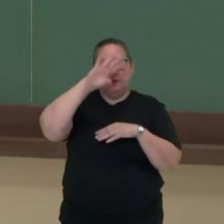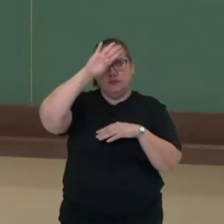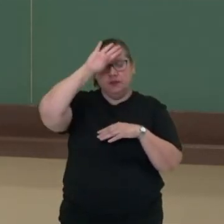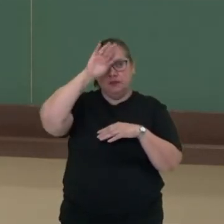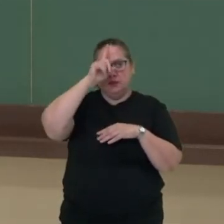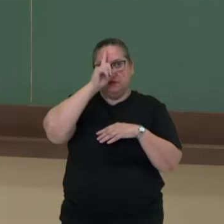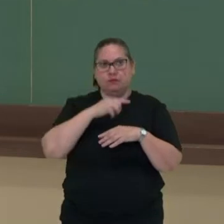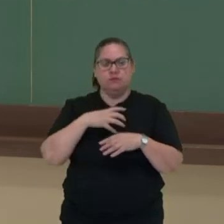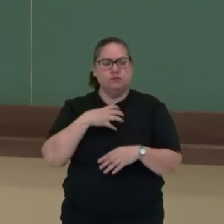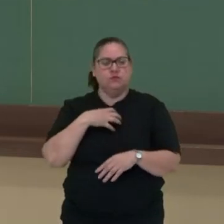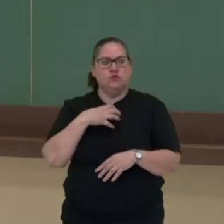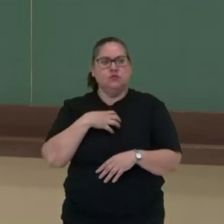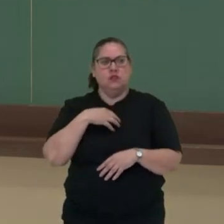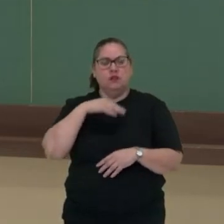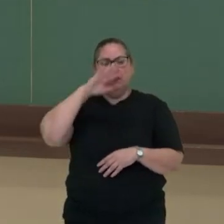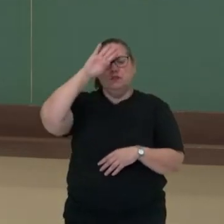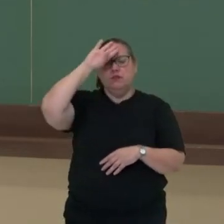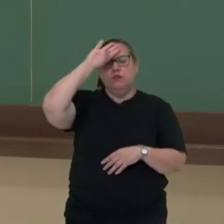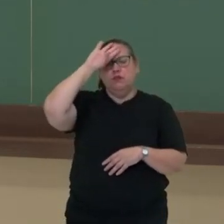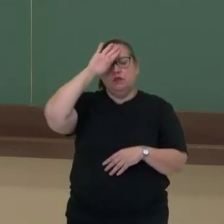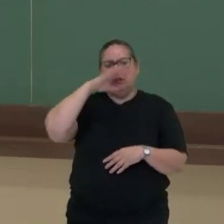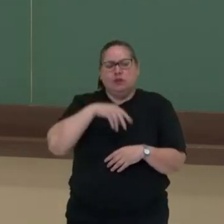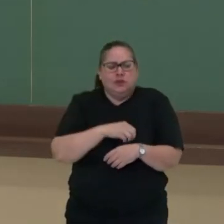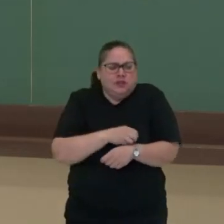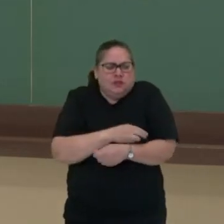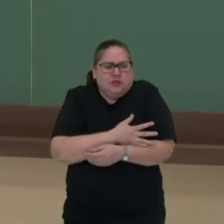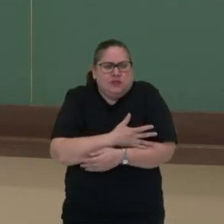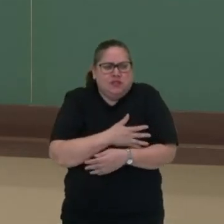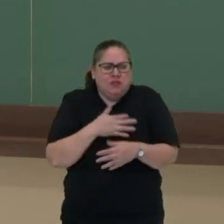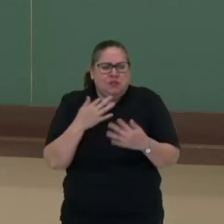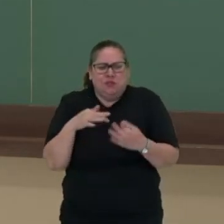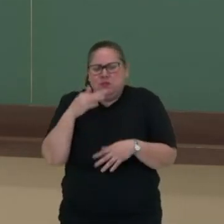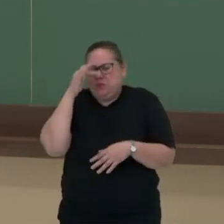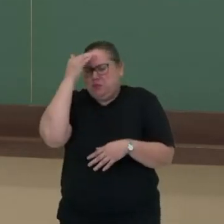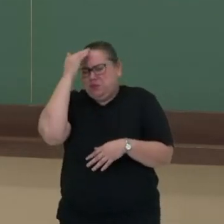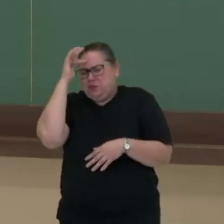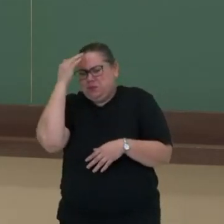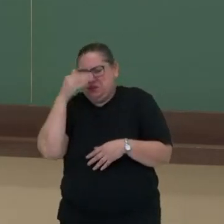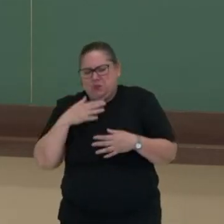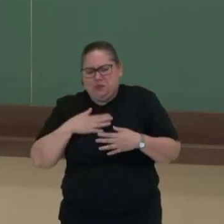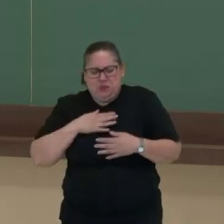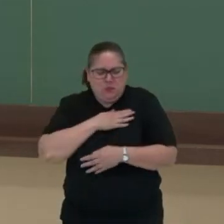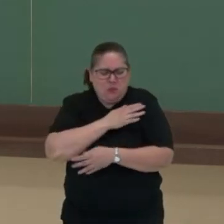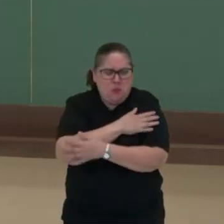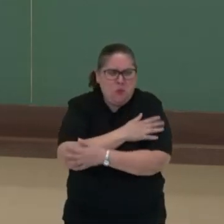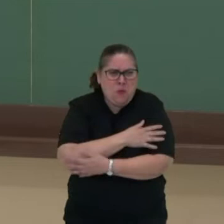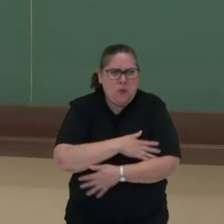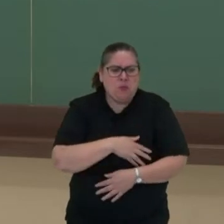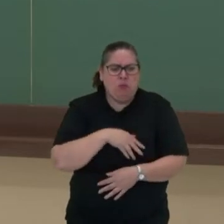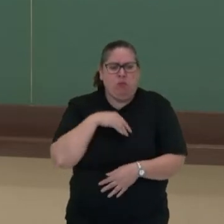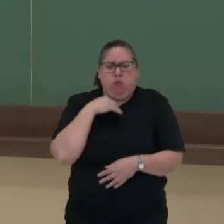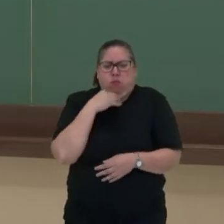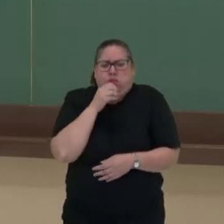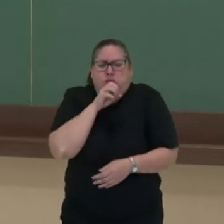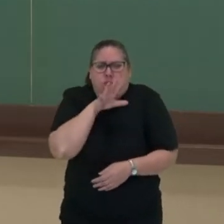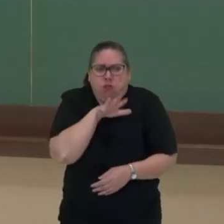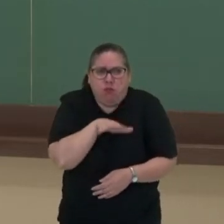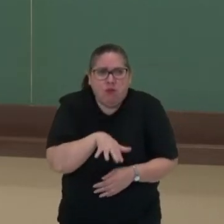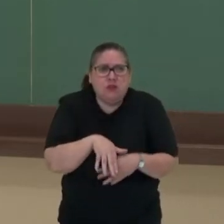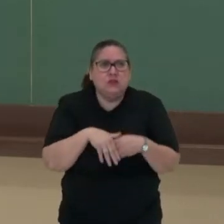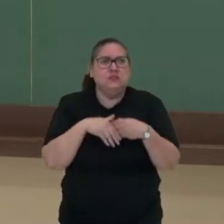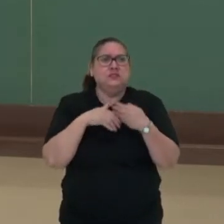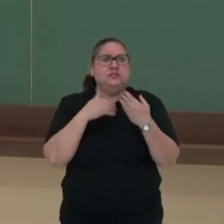são os sintomas? Febre, calafrio, dor de cabeça, dores no corpo, náusea,